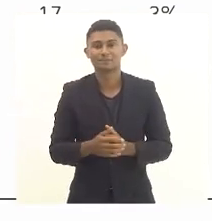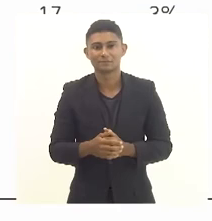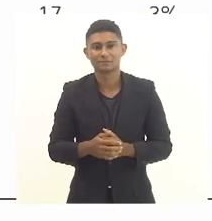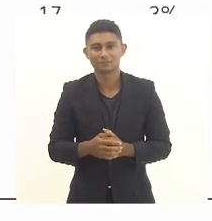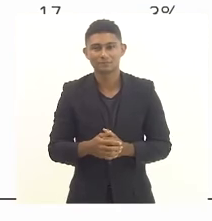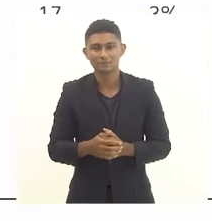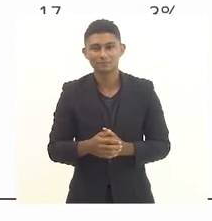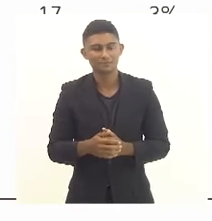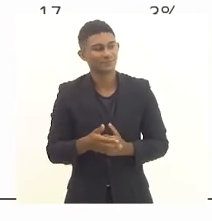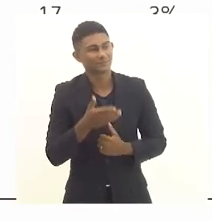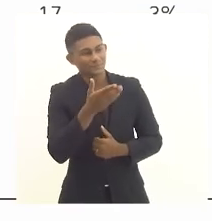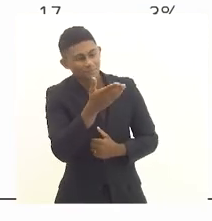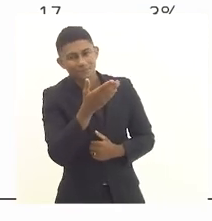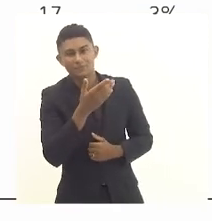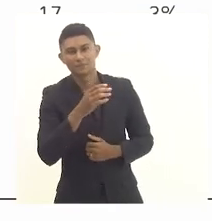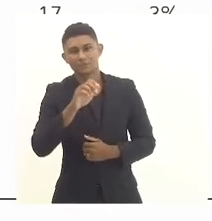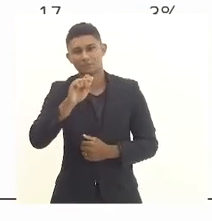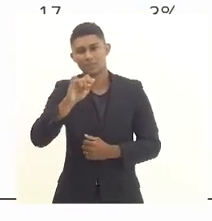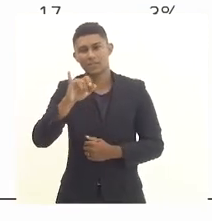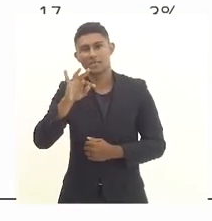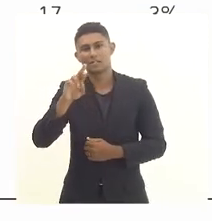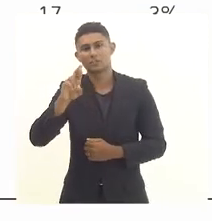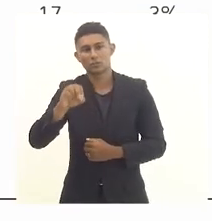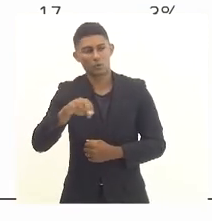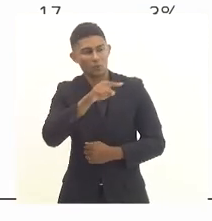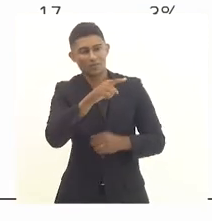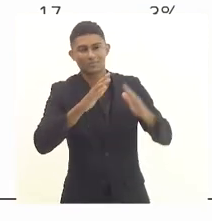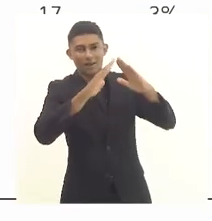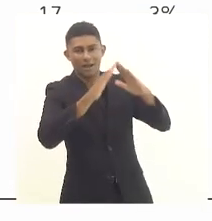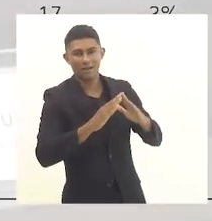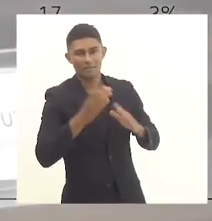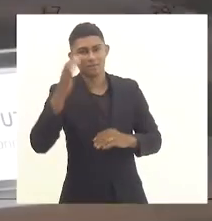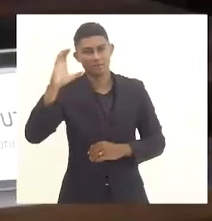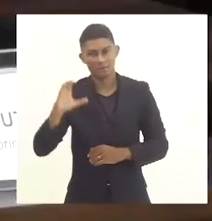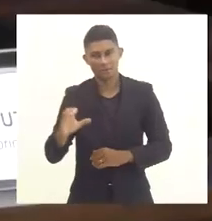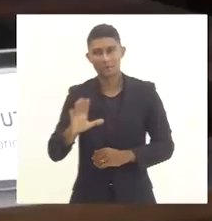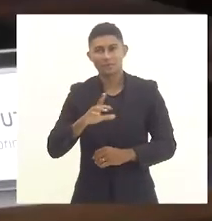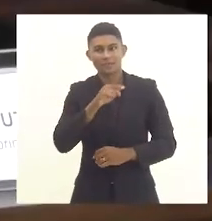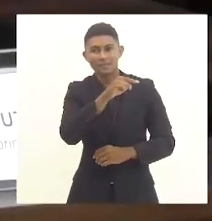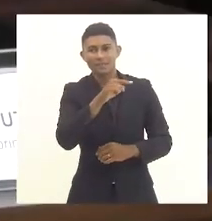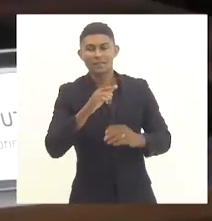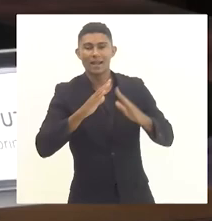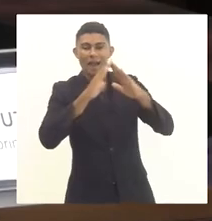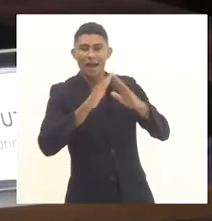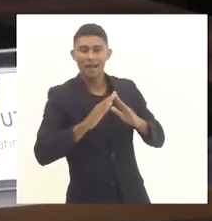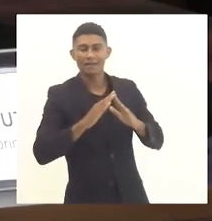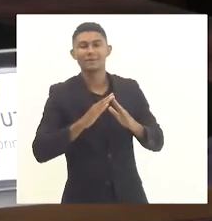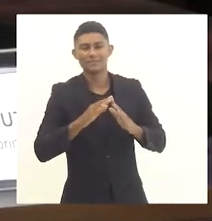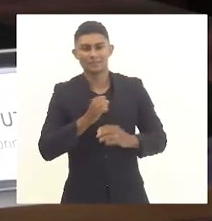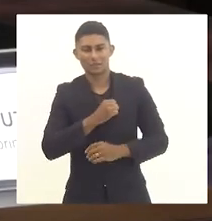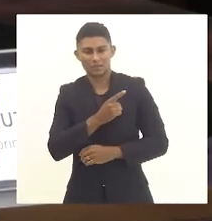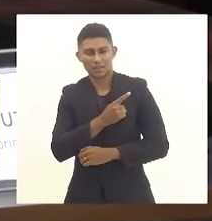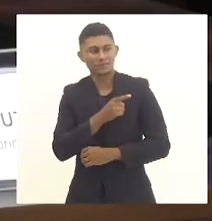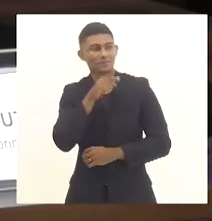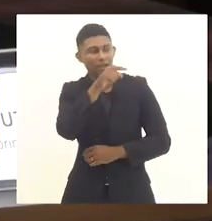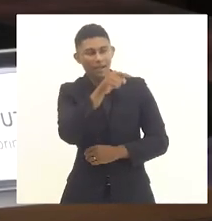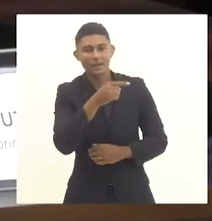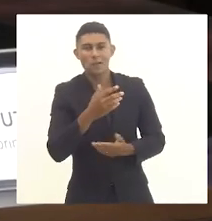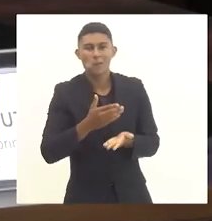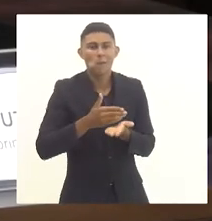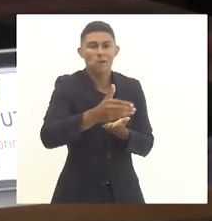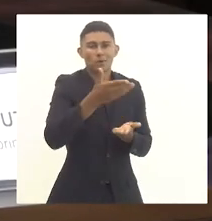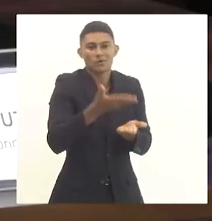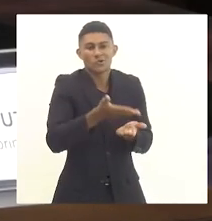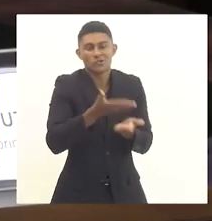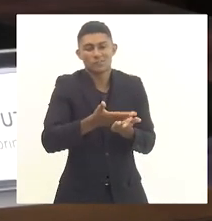Me identifiquei muito com ele, porque hoje moro em Niterói, mas sou cidadão gonçalense, fruto de uma escola pública estadual e